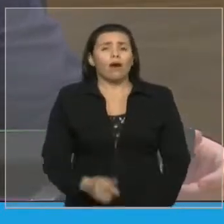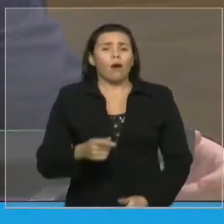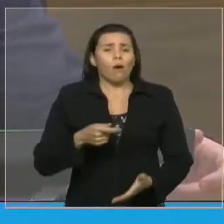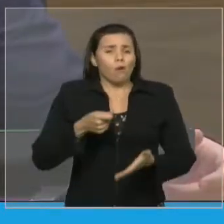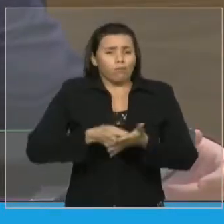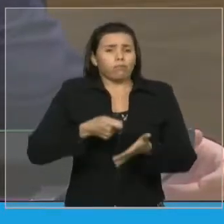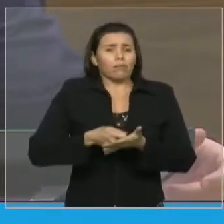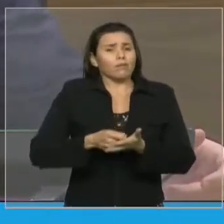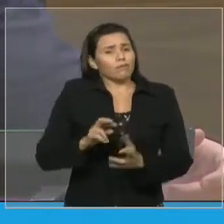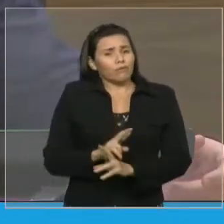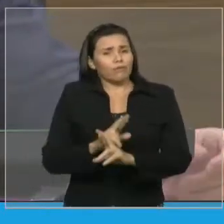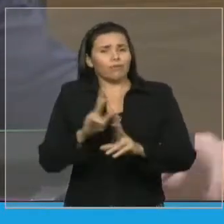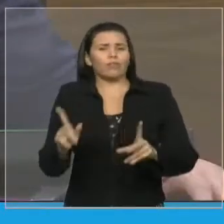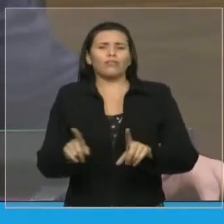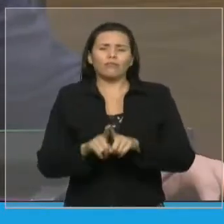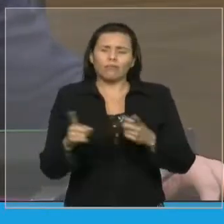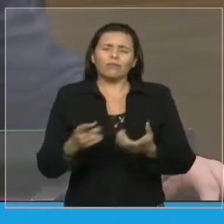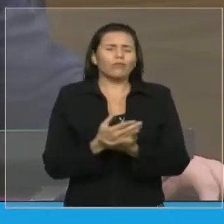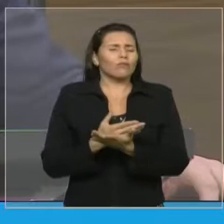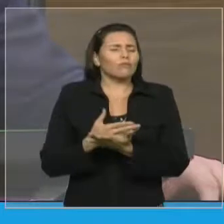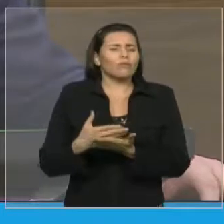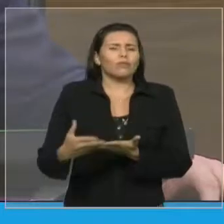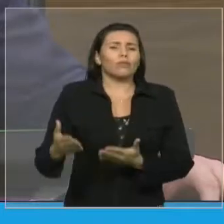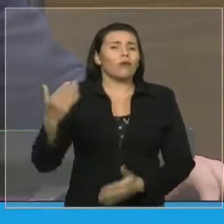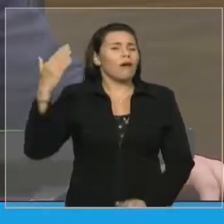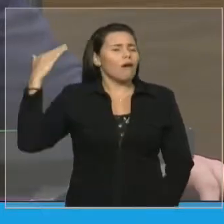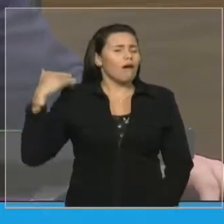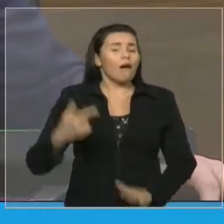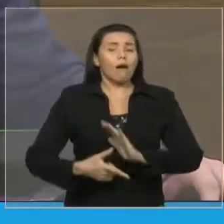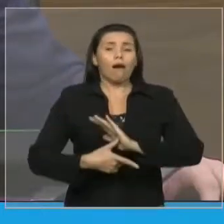as pessoas lá atrás, antes de Cristo,